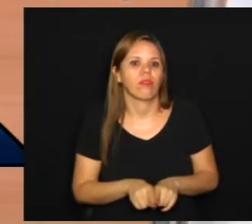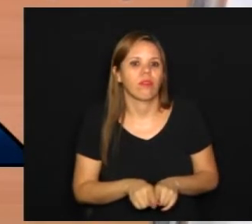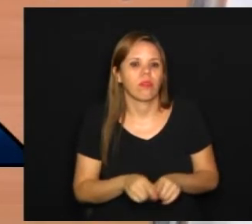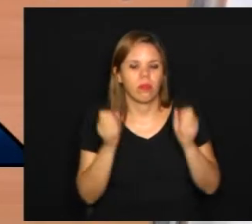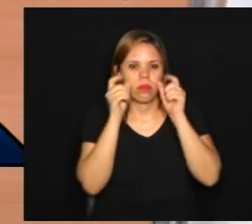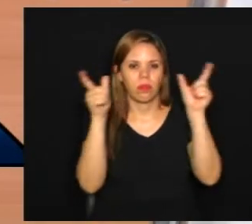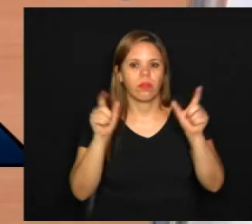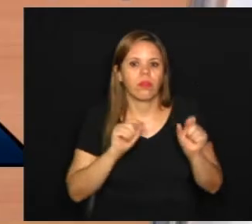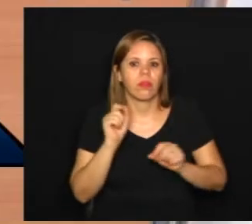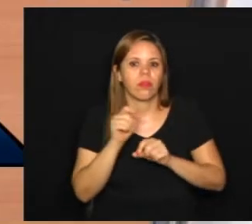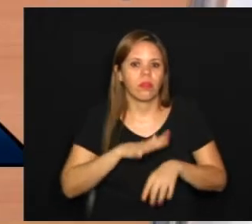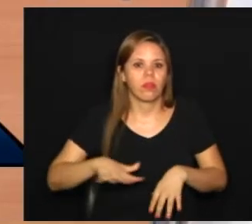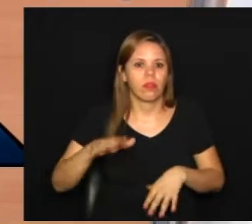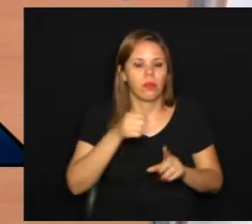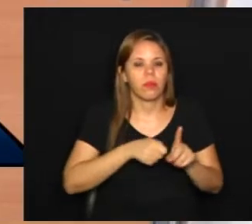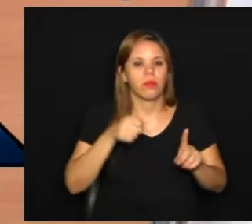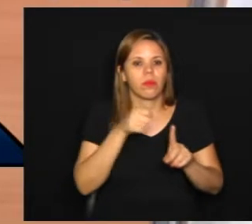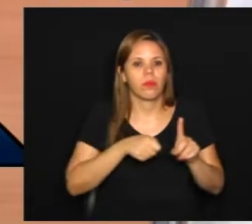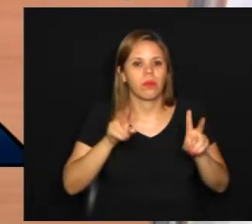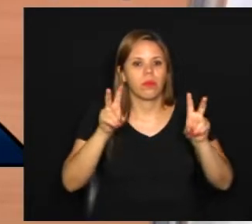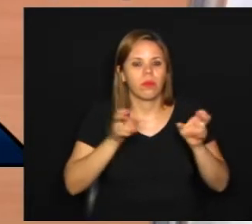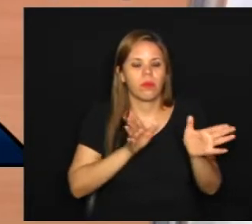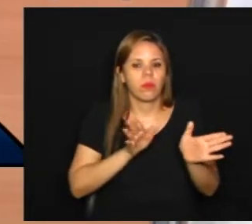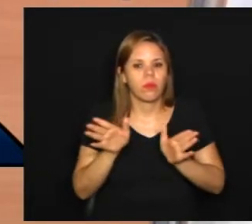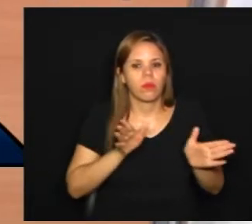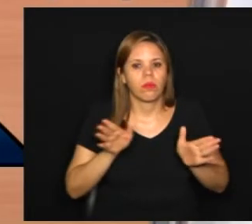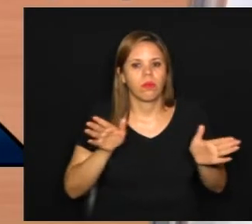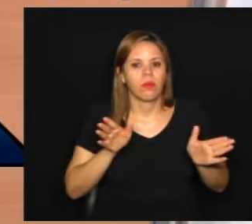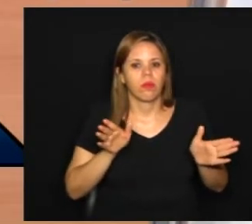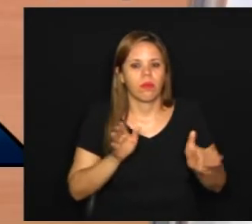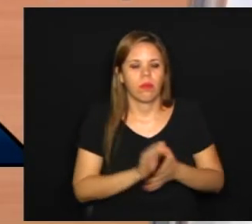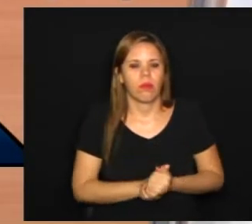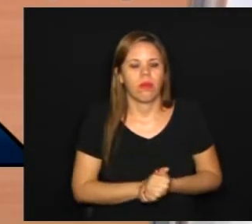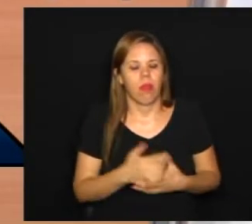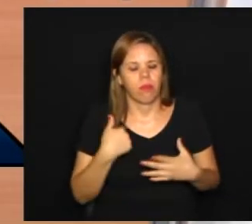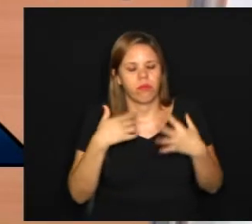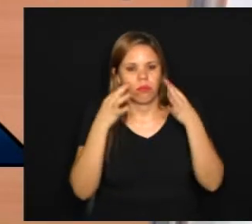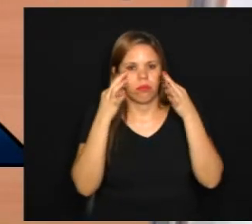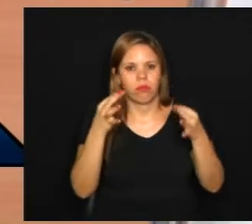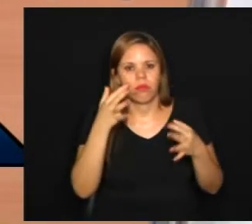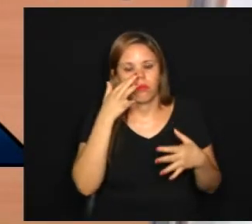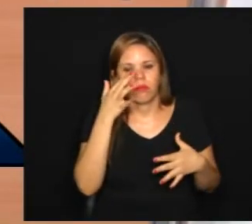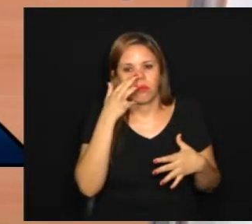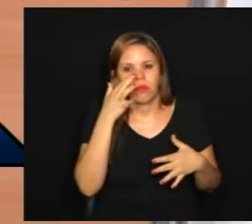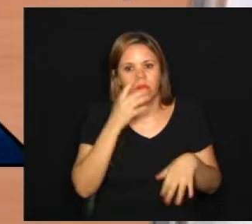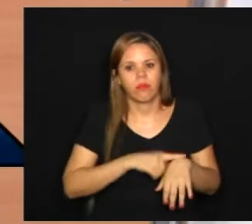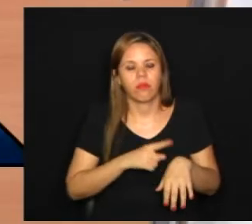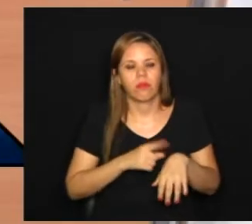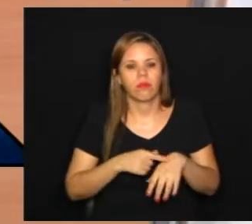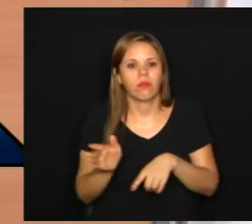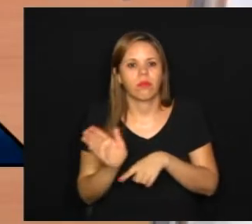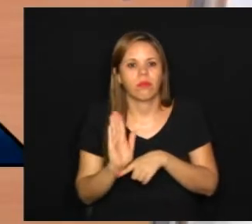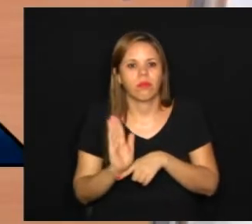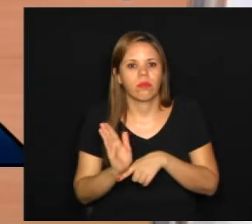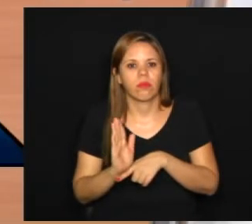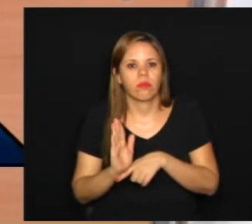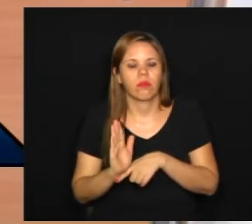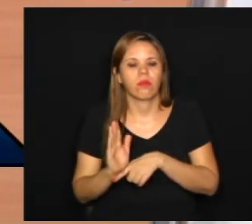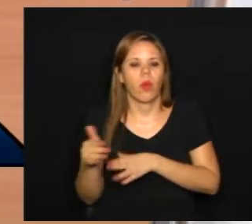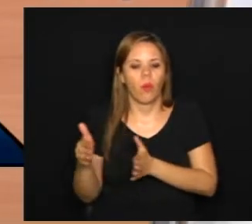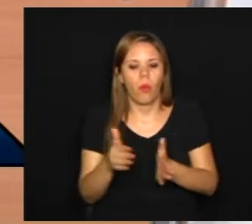despertar nas políticas públicas de acessibilidade. Me chamou muita atenção, no momento do vídeo, a trajetória